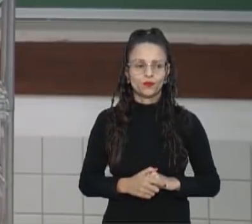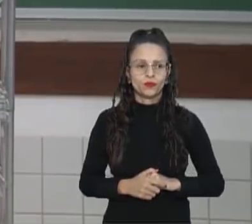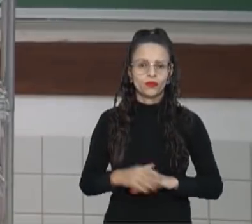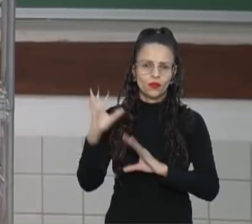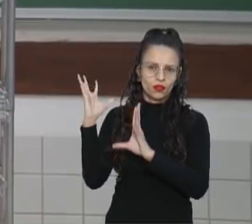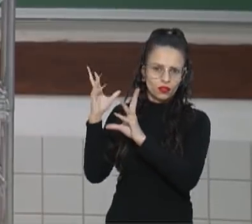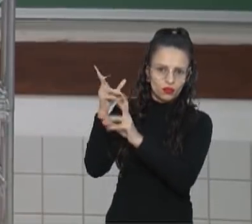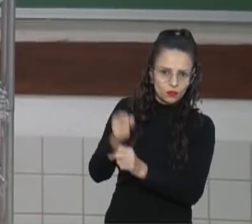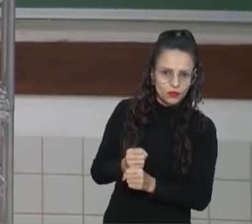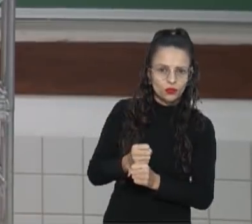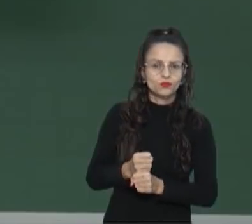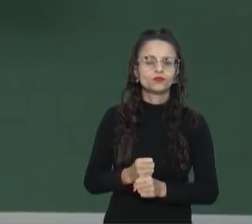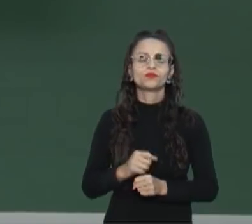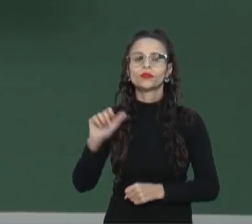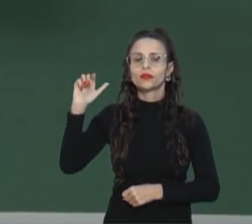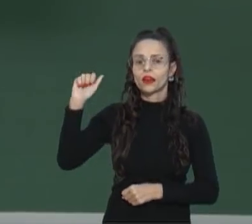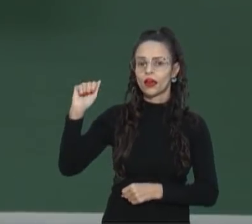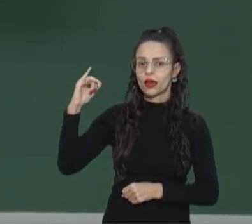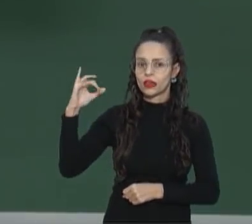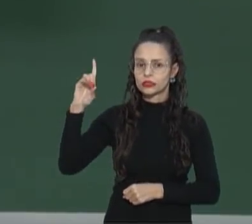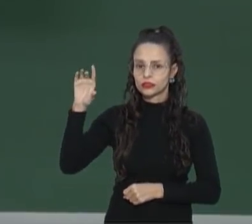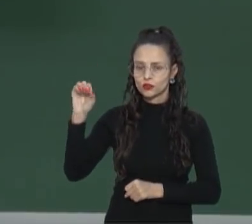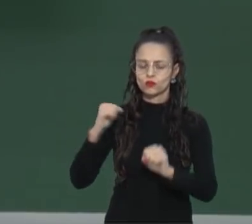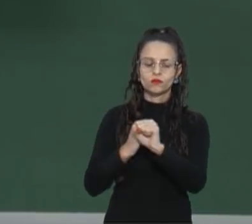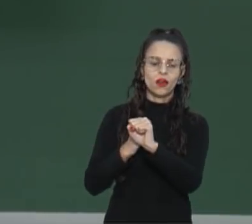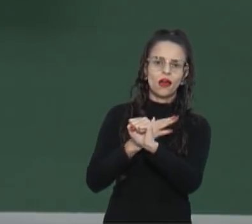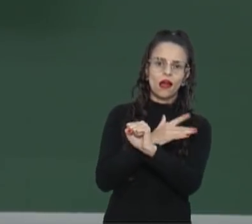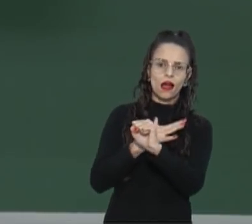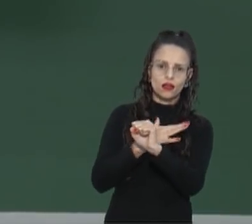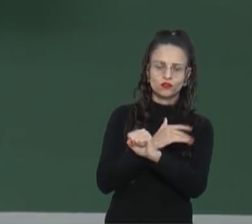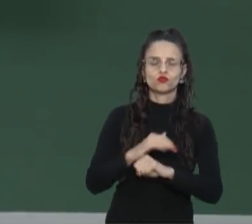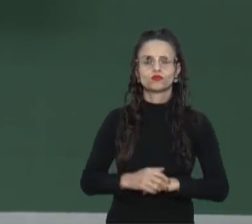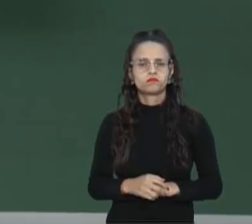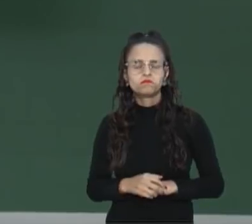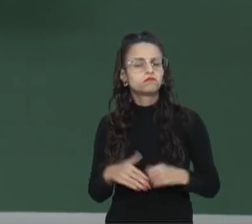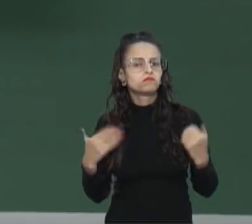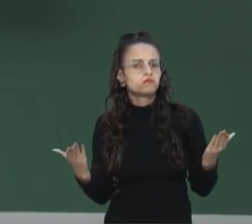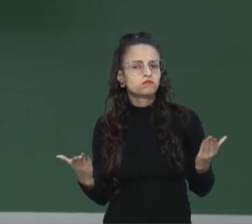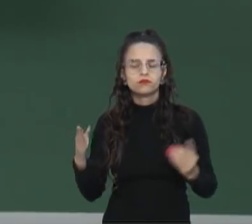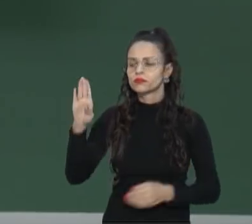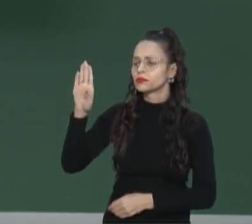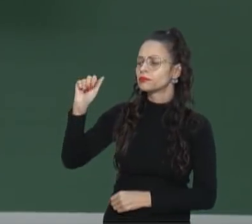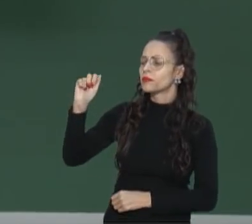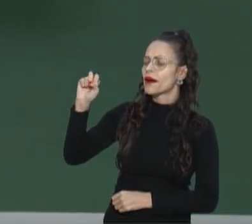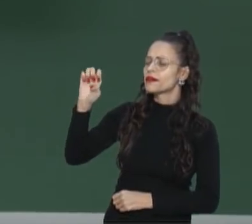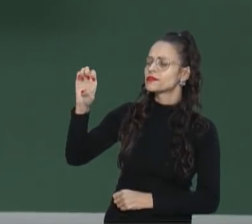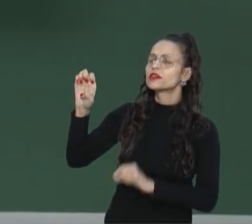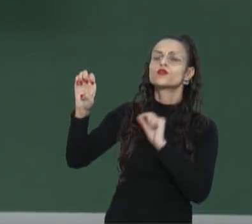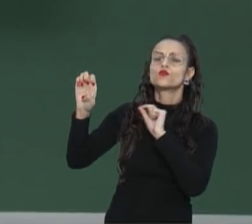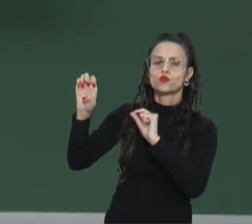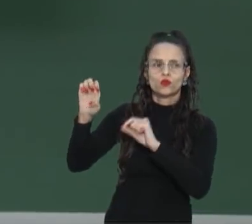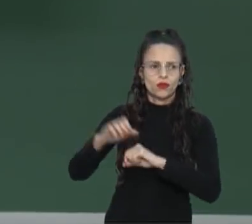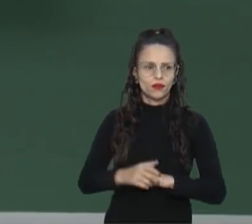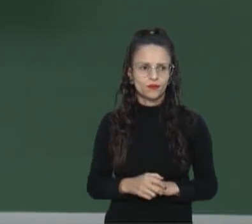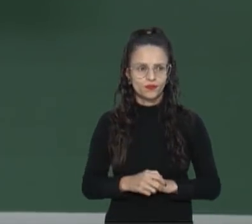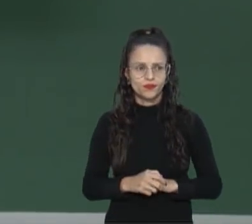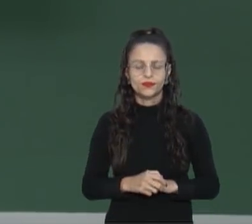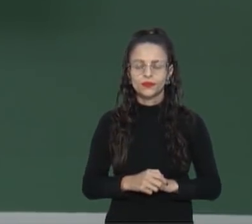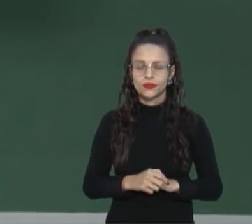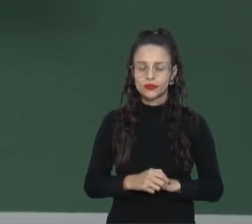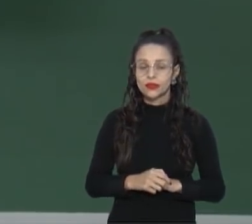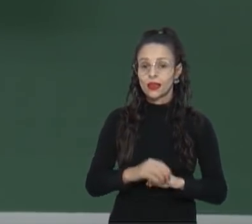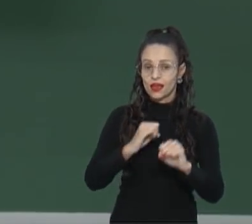coisas. Ácido. O que é um ácido? E uma base. O que é uma base? Ácido em água